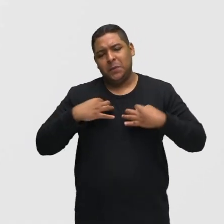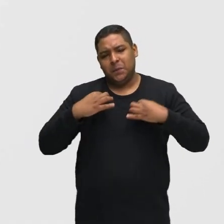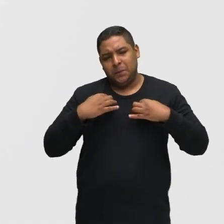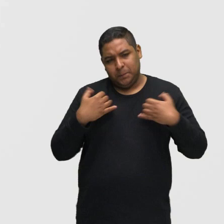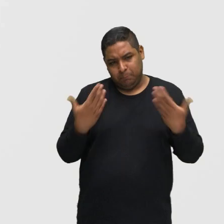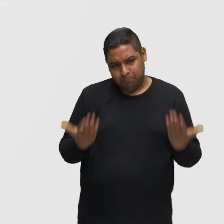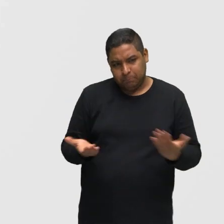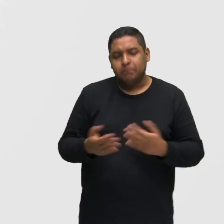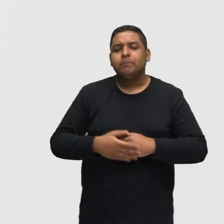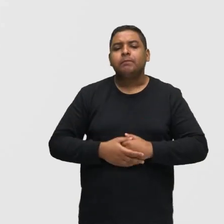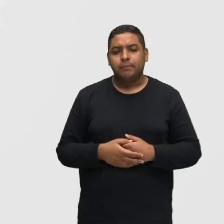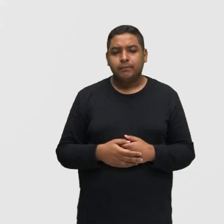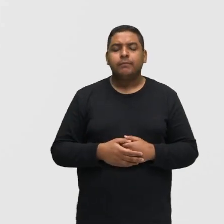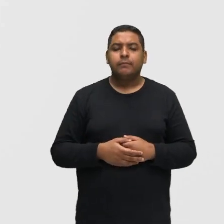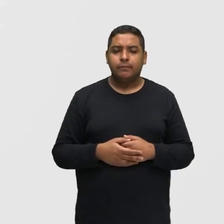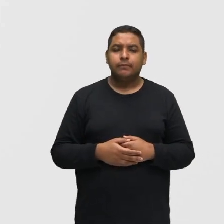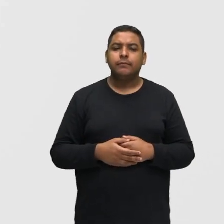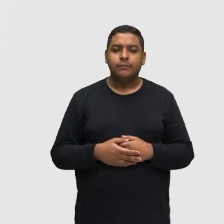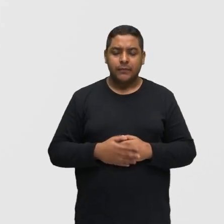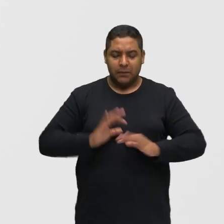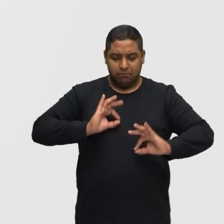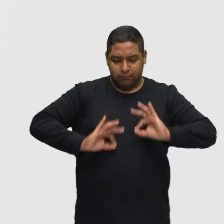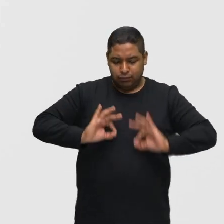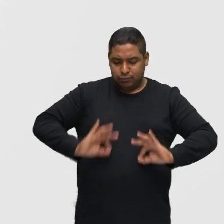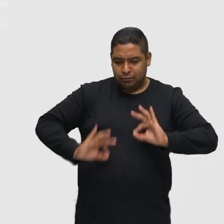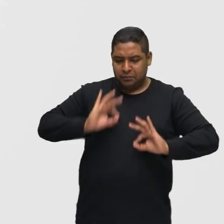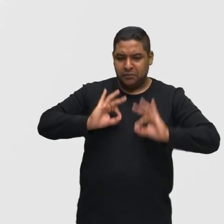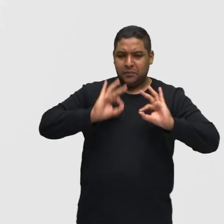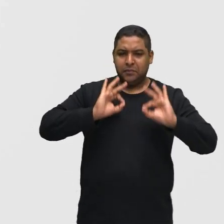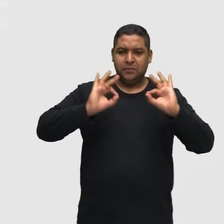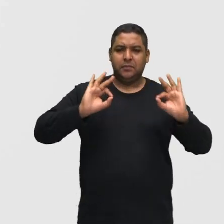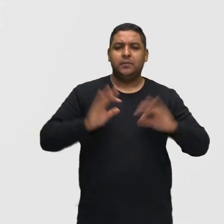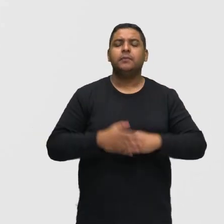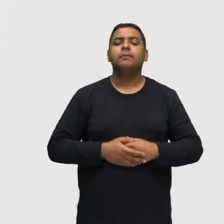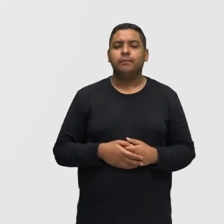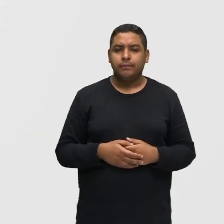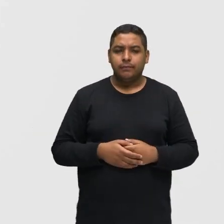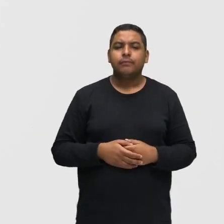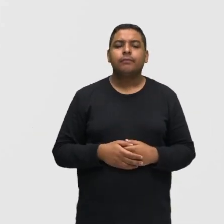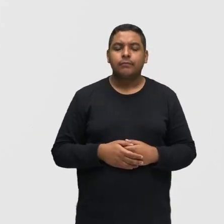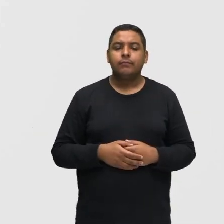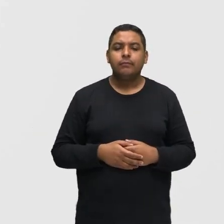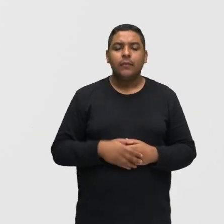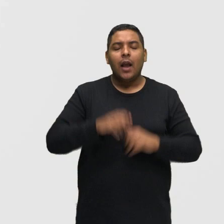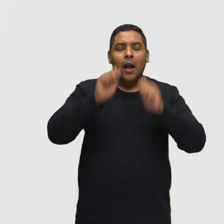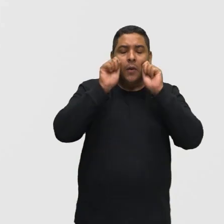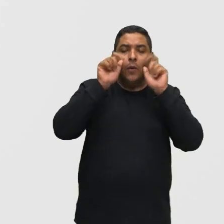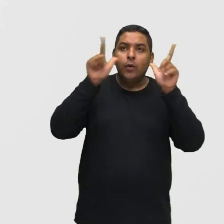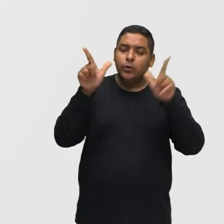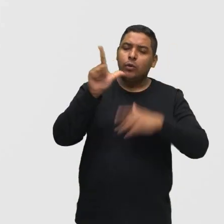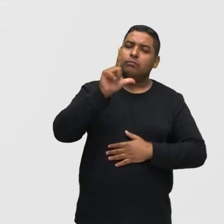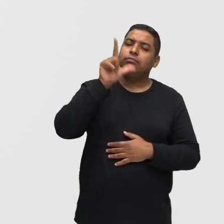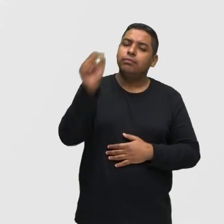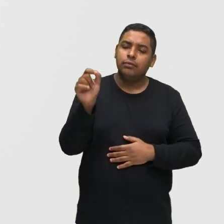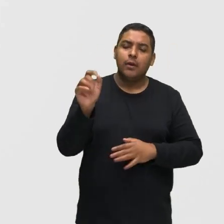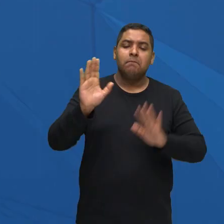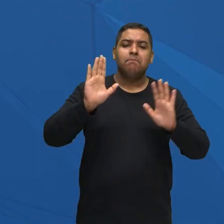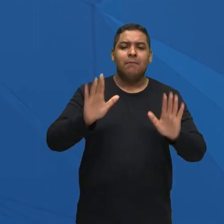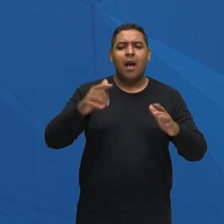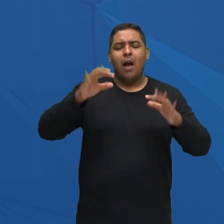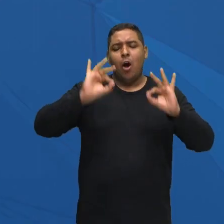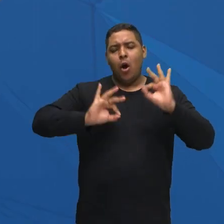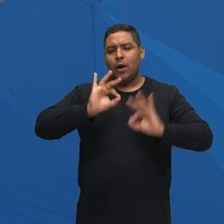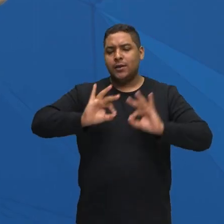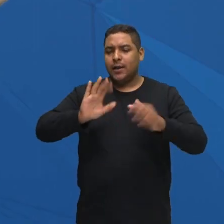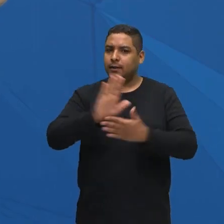só, Joana nesse dia acordou, saiu e não se arrumou. Então, ela estava requenguela, tá